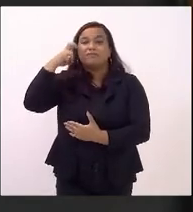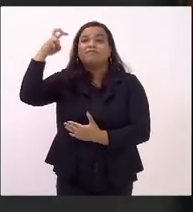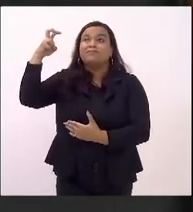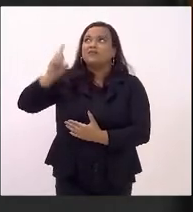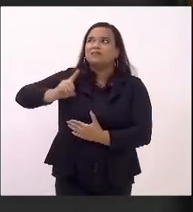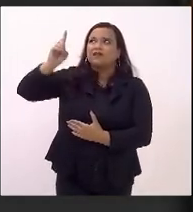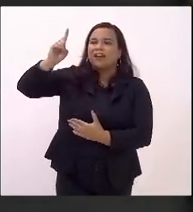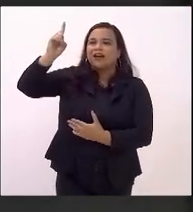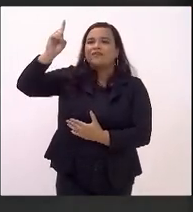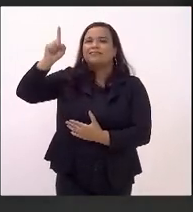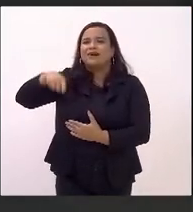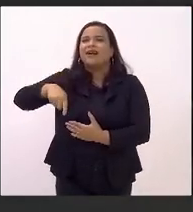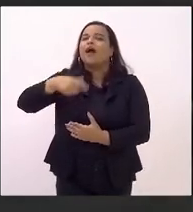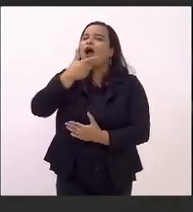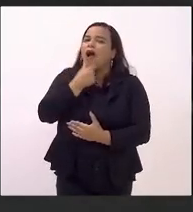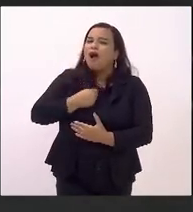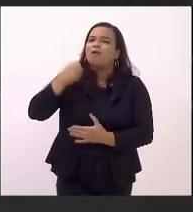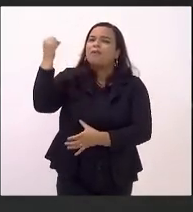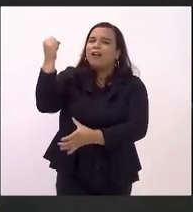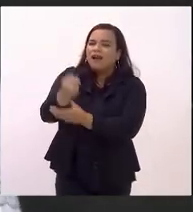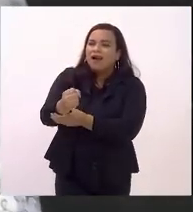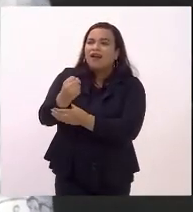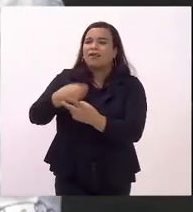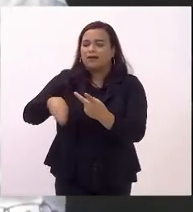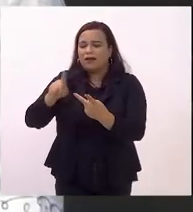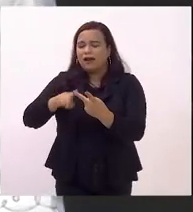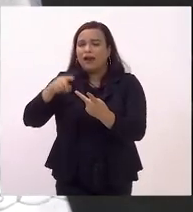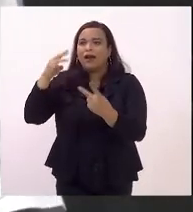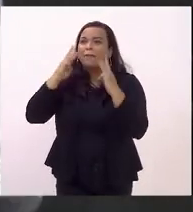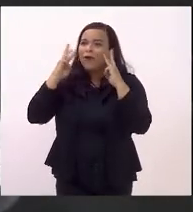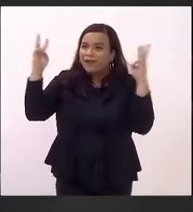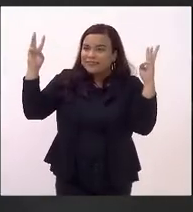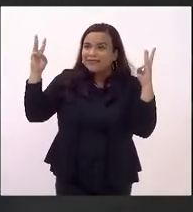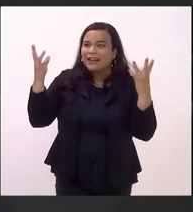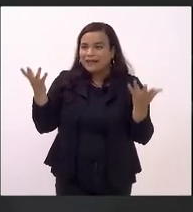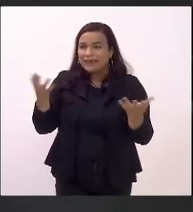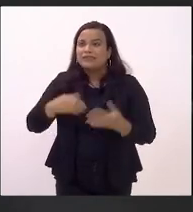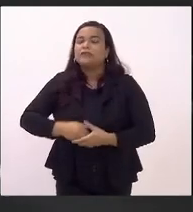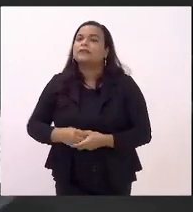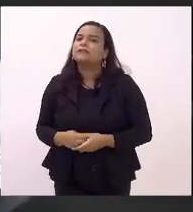era de Abraão a Moisés na sua tradição, né?